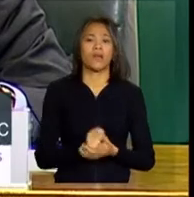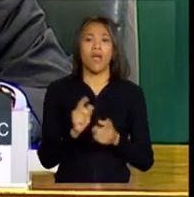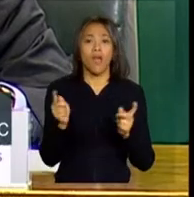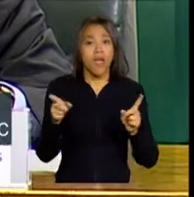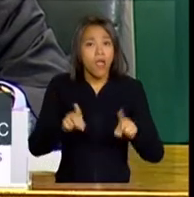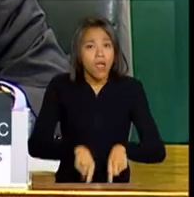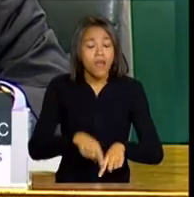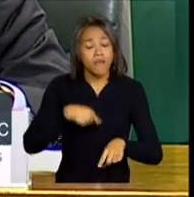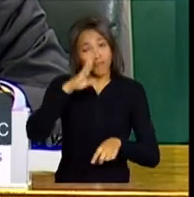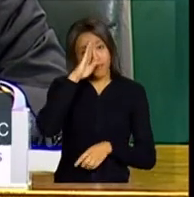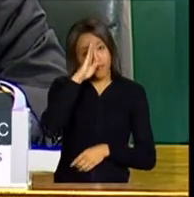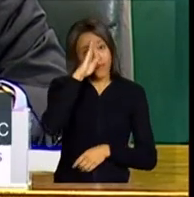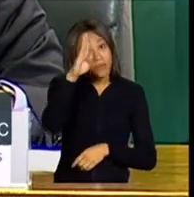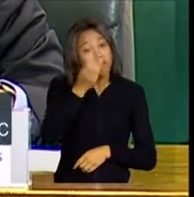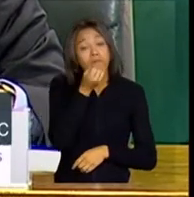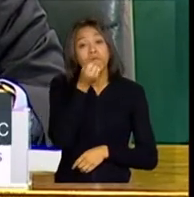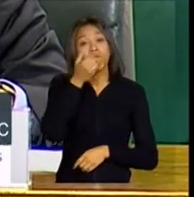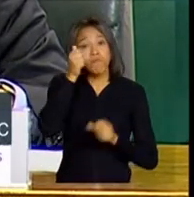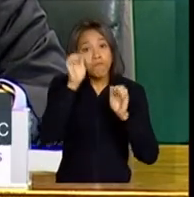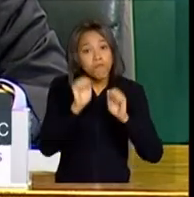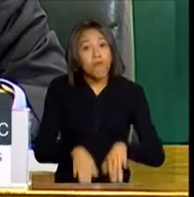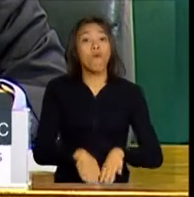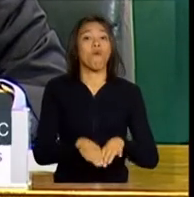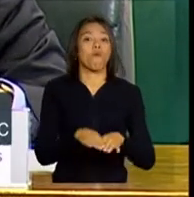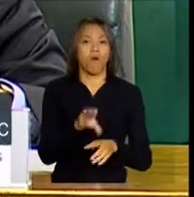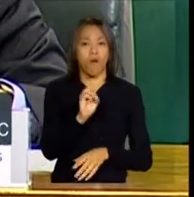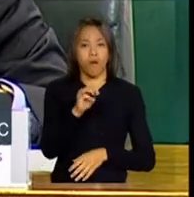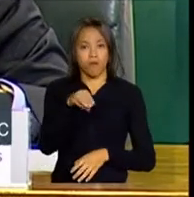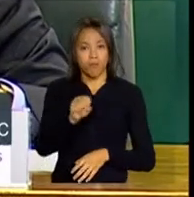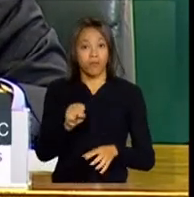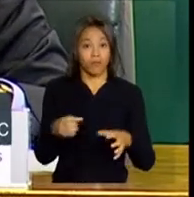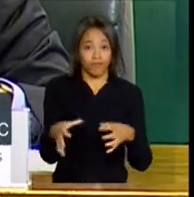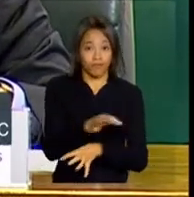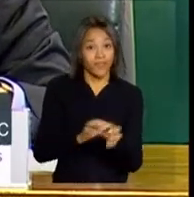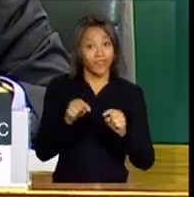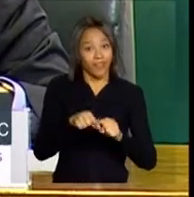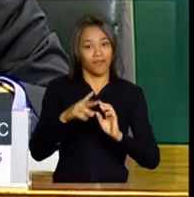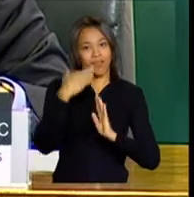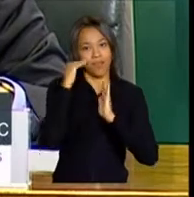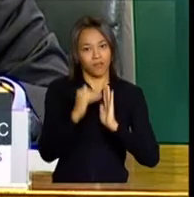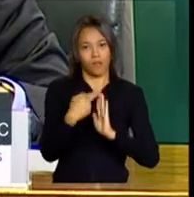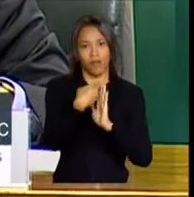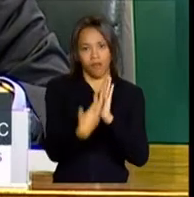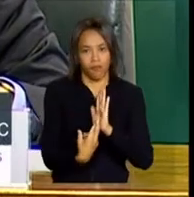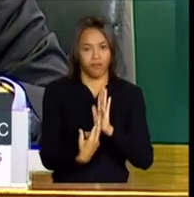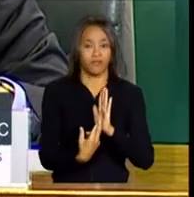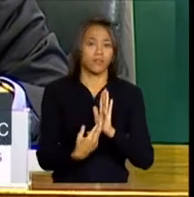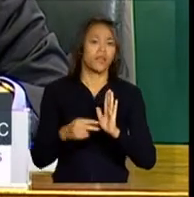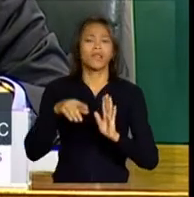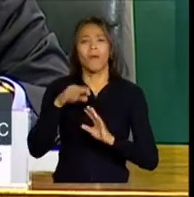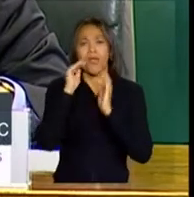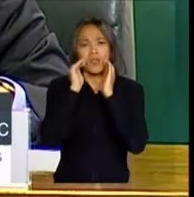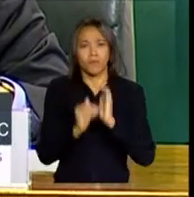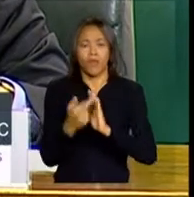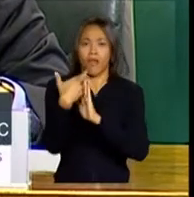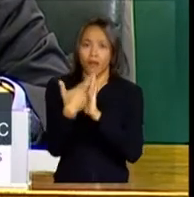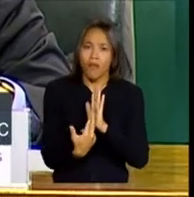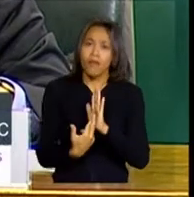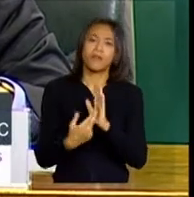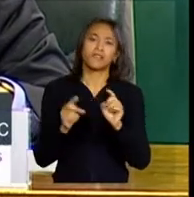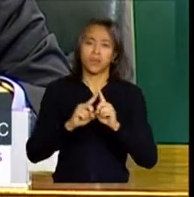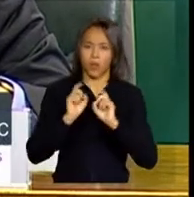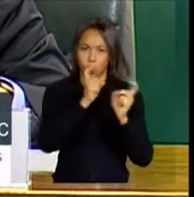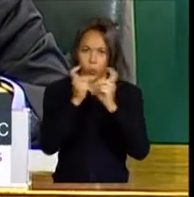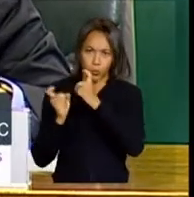condição essencial para o bom funcionamento de um sistema de comércio baseado em regras respeitar as decisões do órgão de solução de